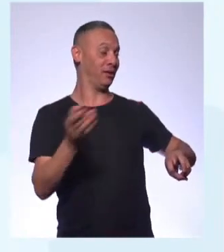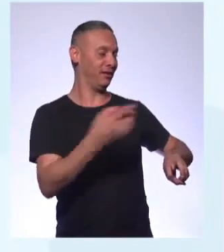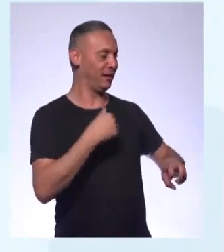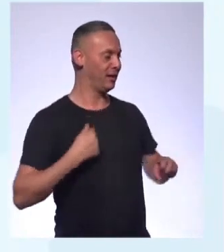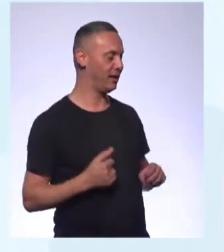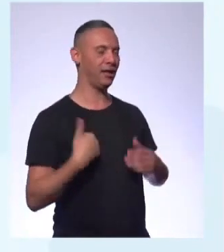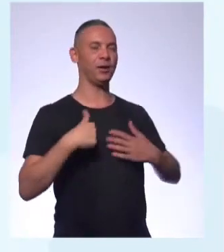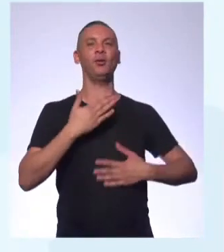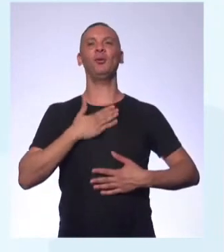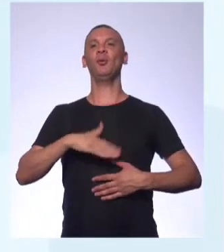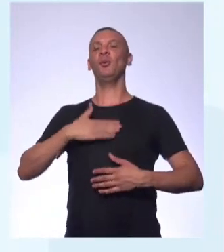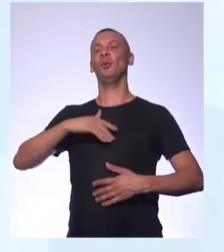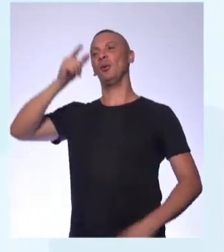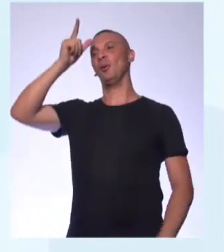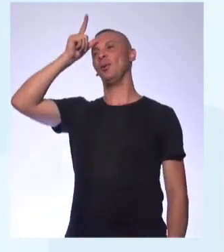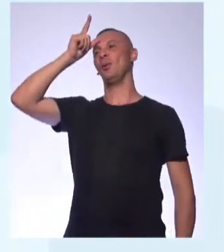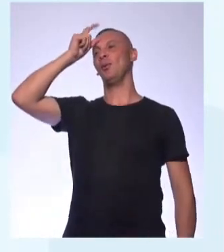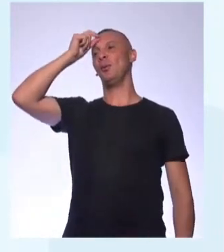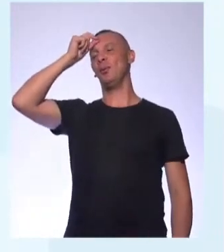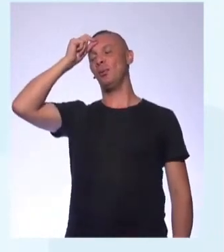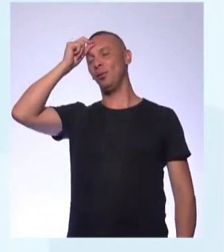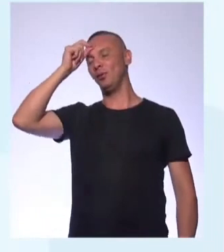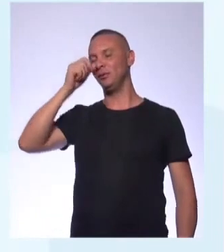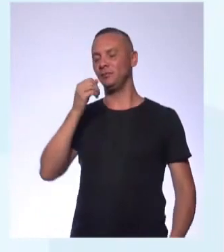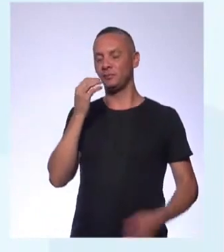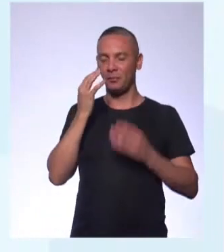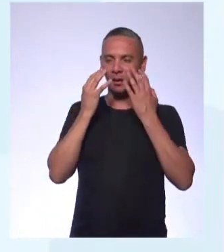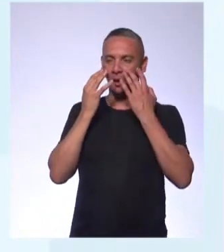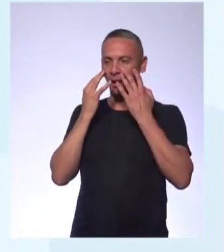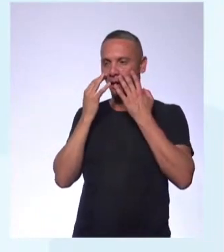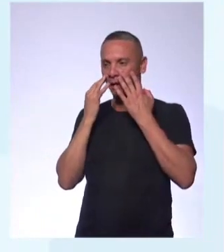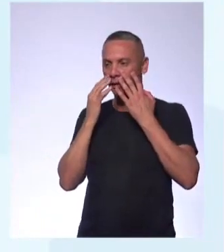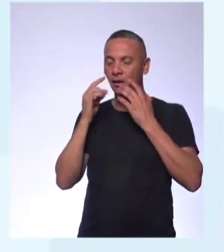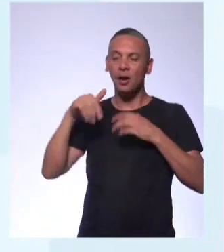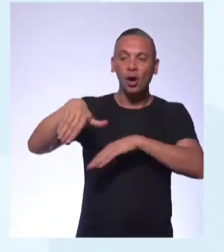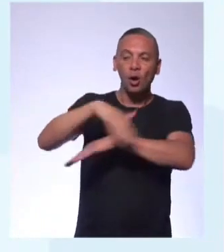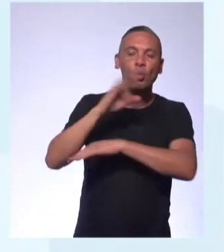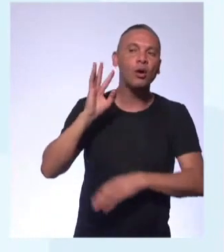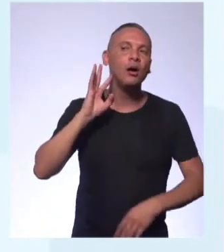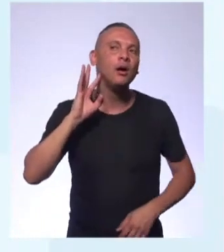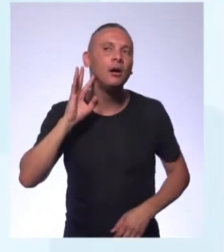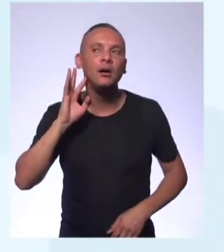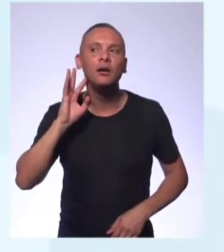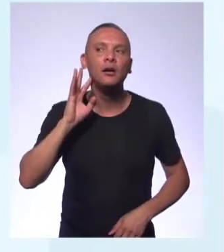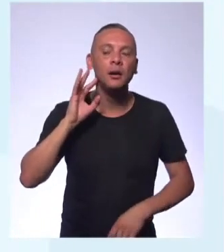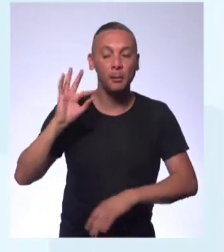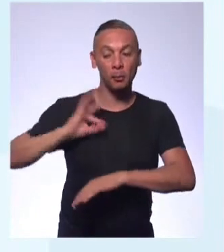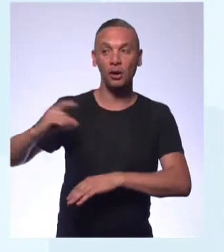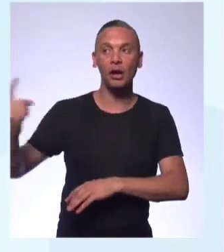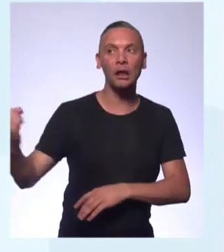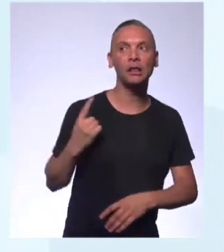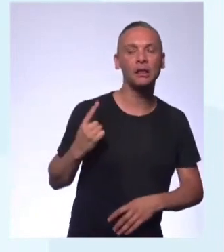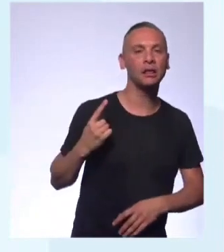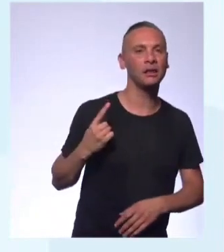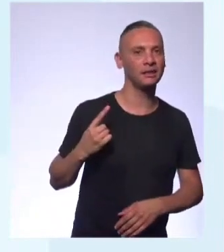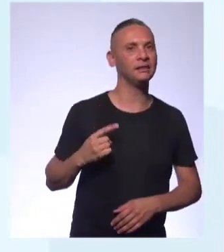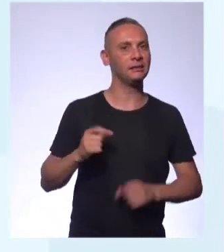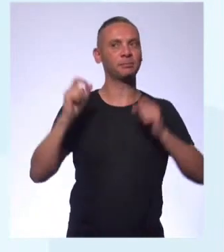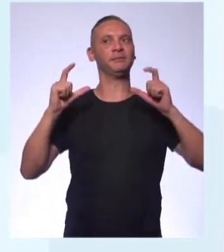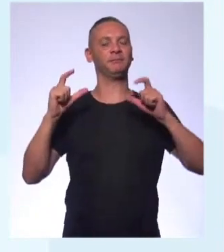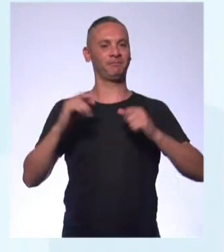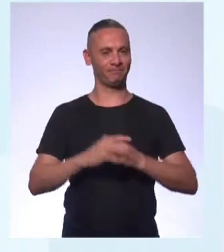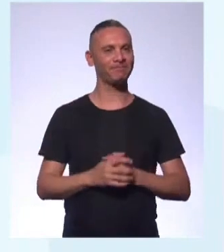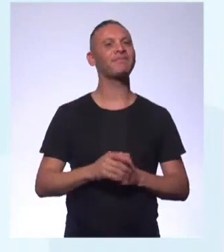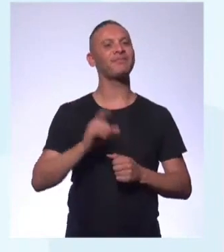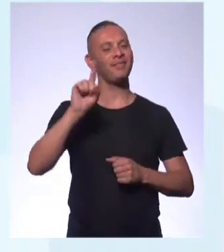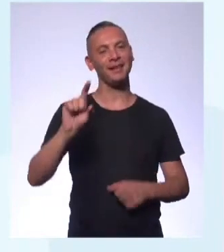muito sossegado a um canto, estremecendo ao menor ruído que vinha da rua, pois esperava de fato a polícia. Foi esse